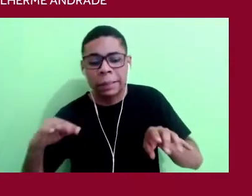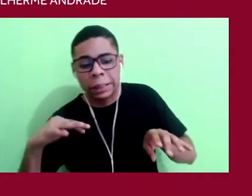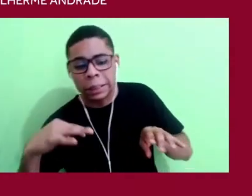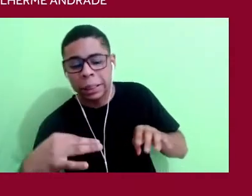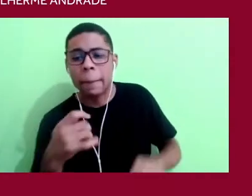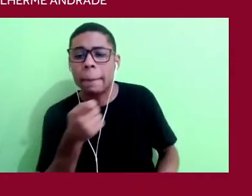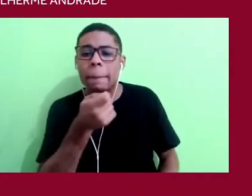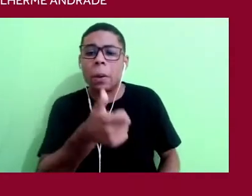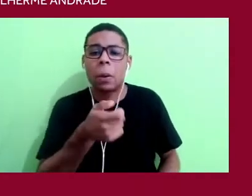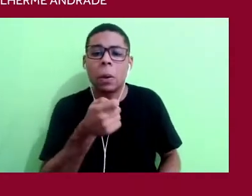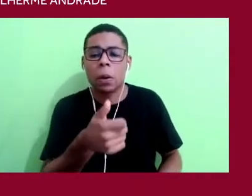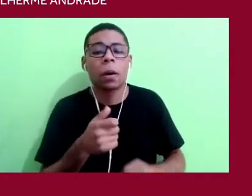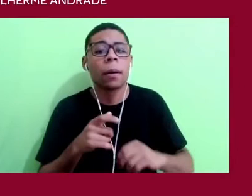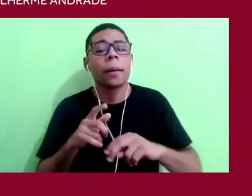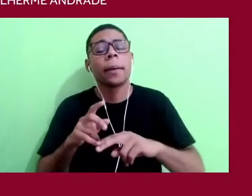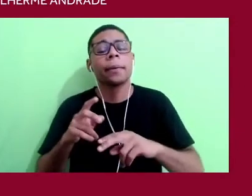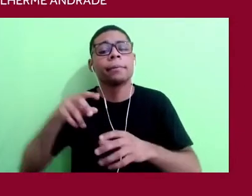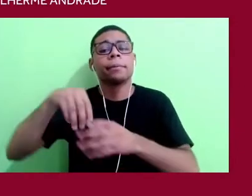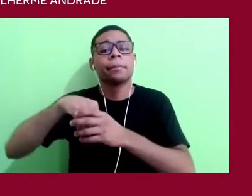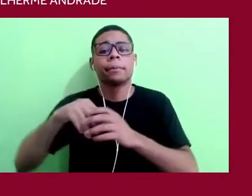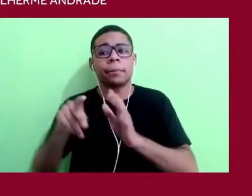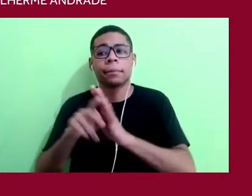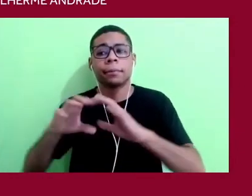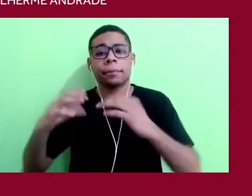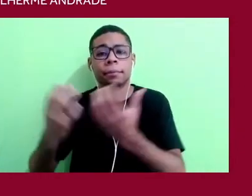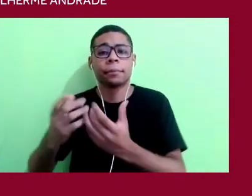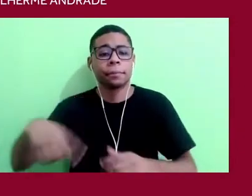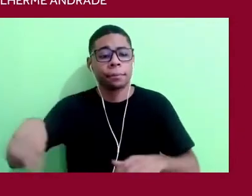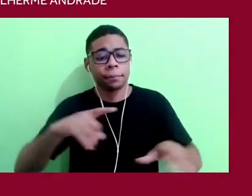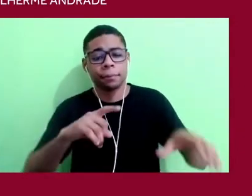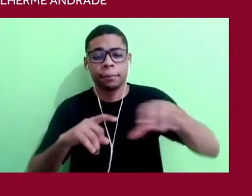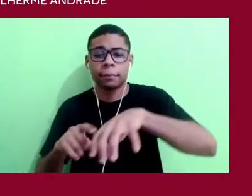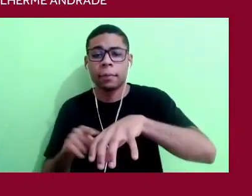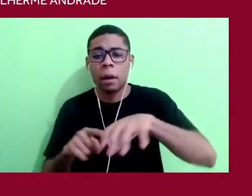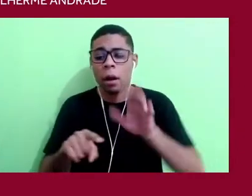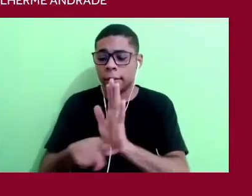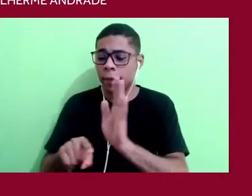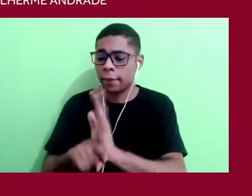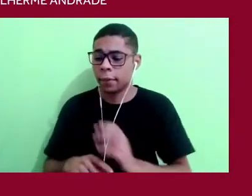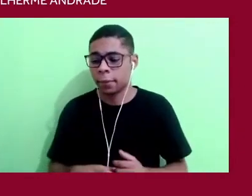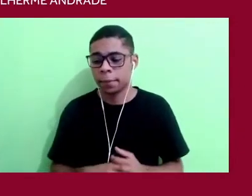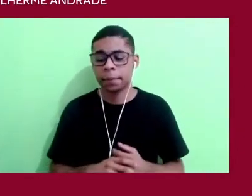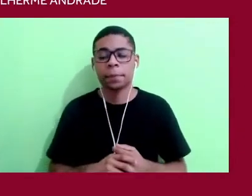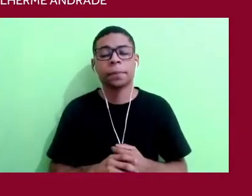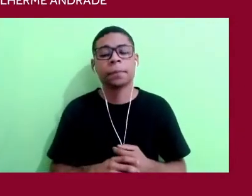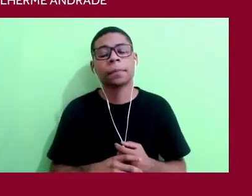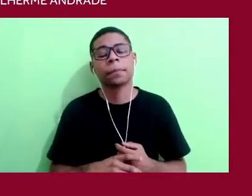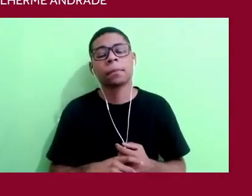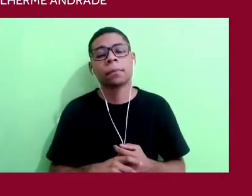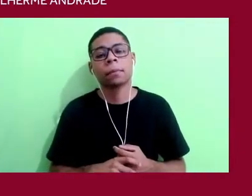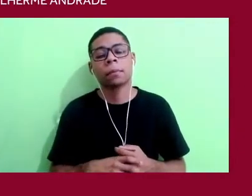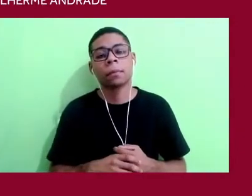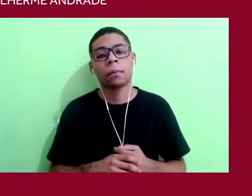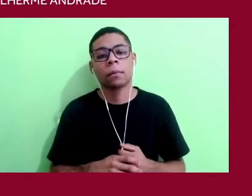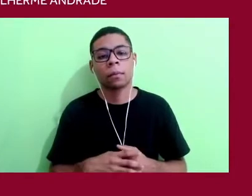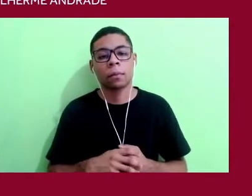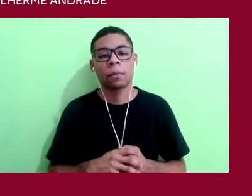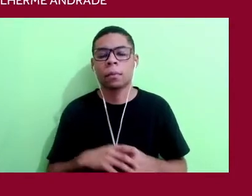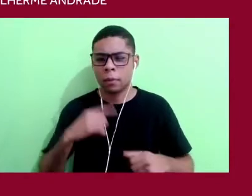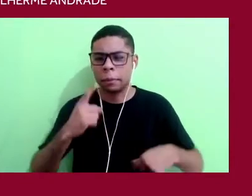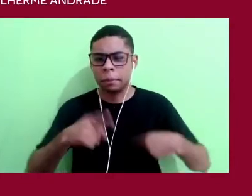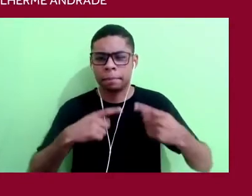visibilidade dentro da comunidade em que elas estão servindo, né? E aí eu vou direcionar isso